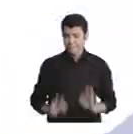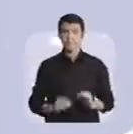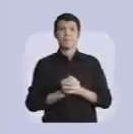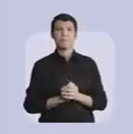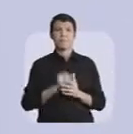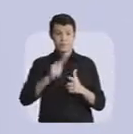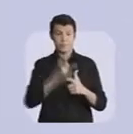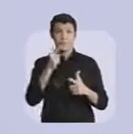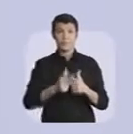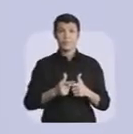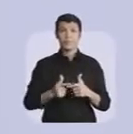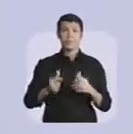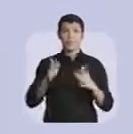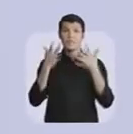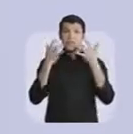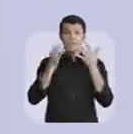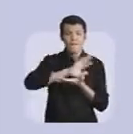atividades culturais,